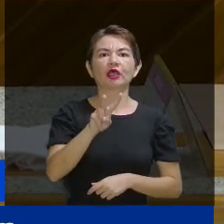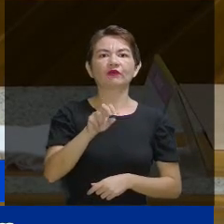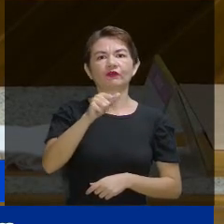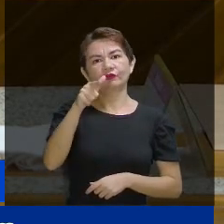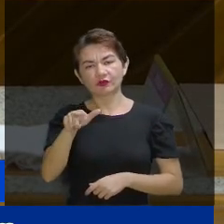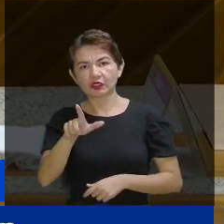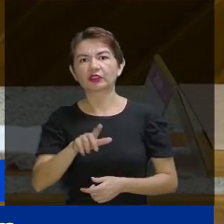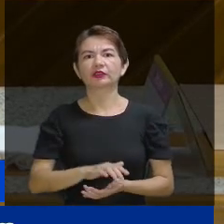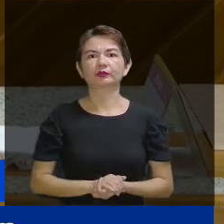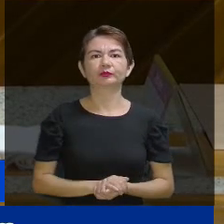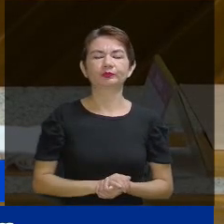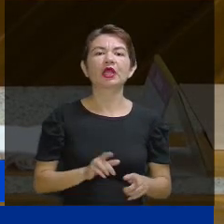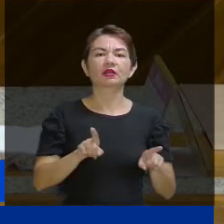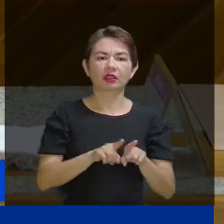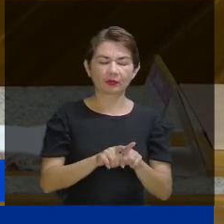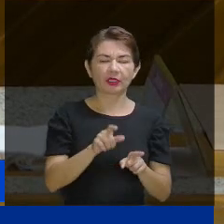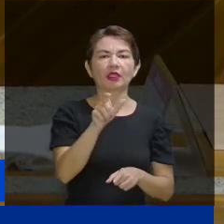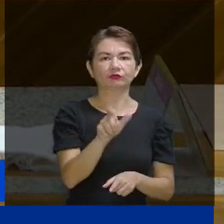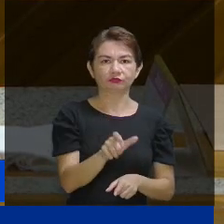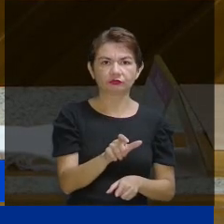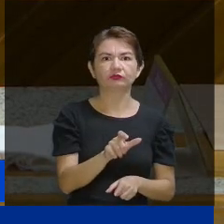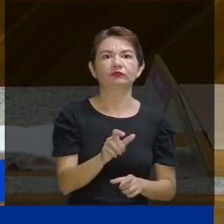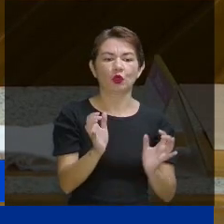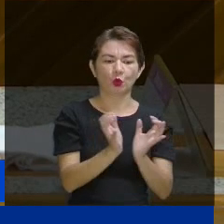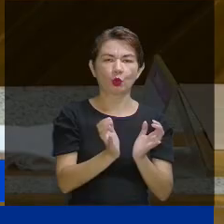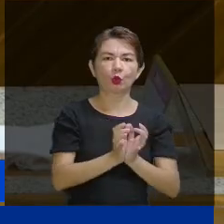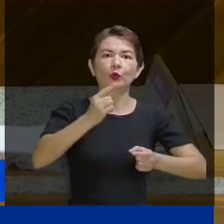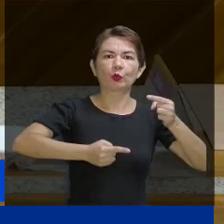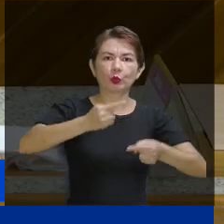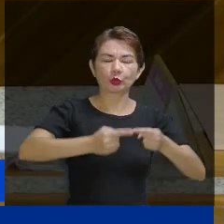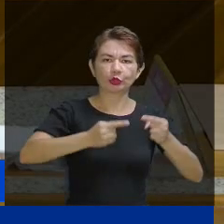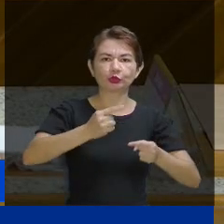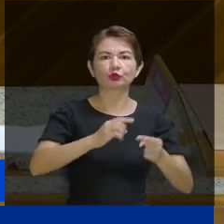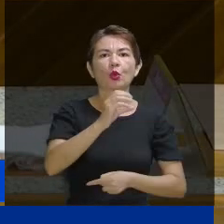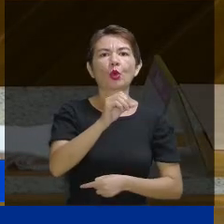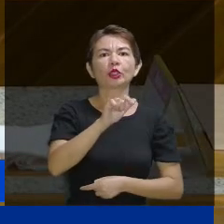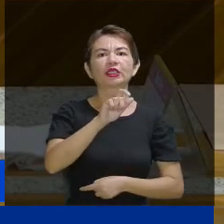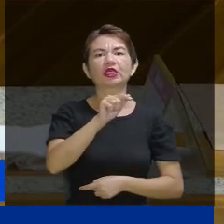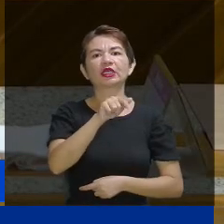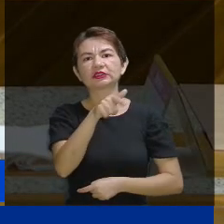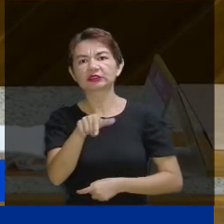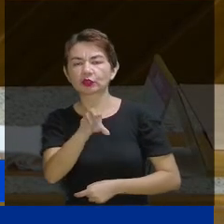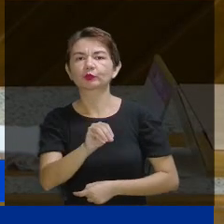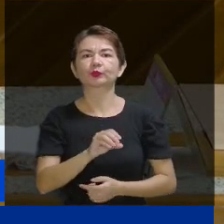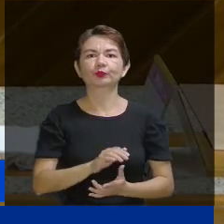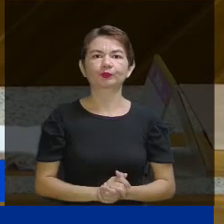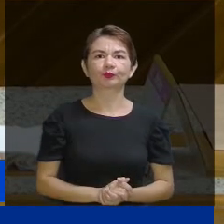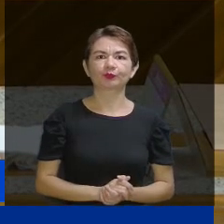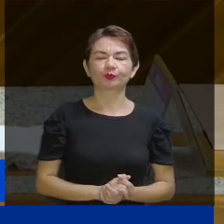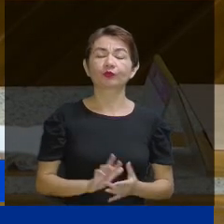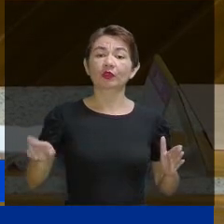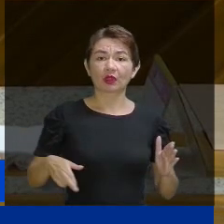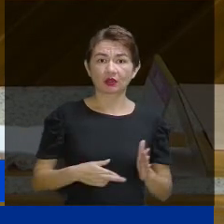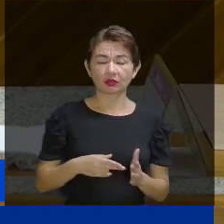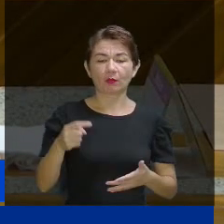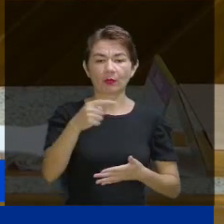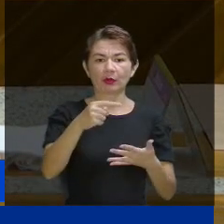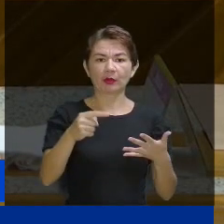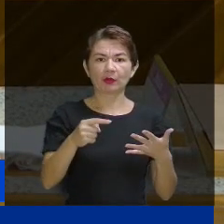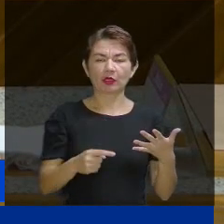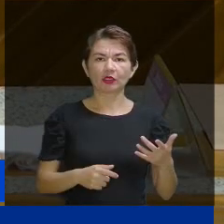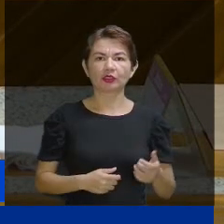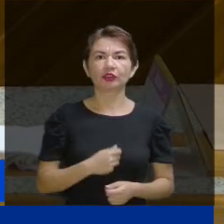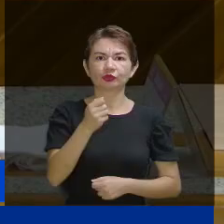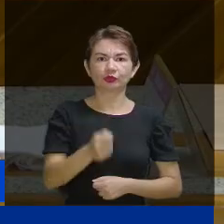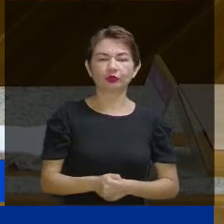interessado, a coligação. Nós participarão do julgamento com o relator, o